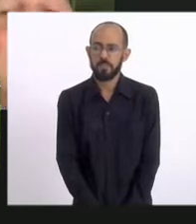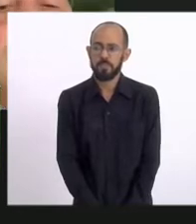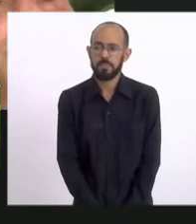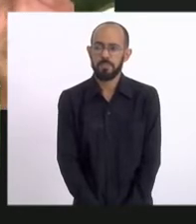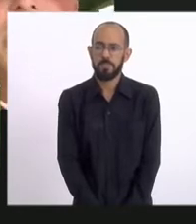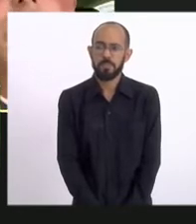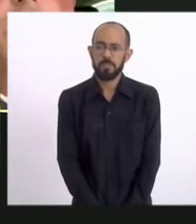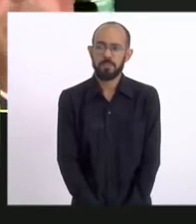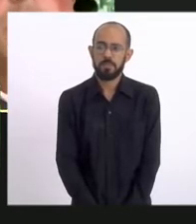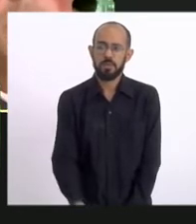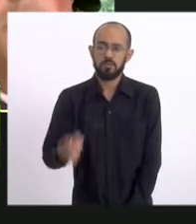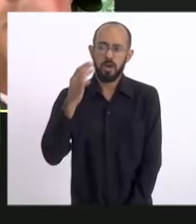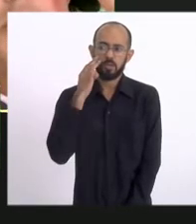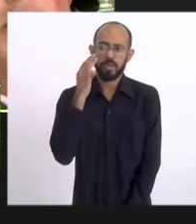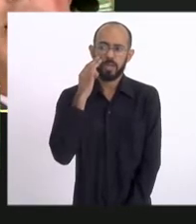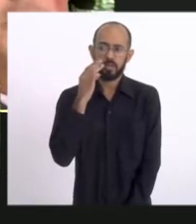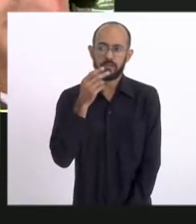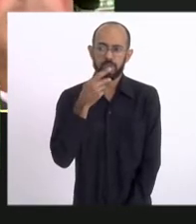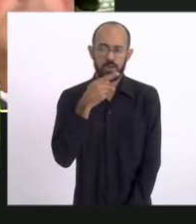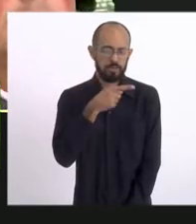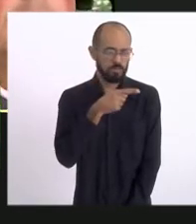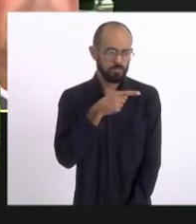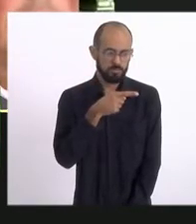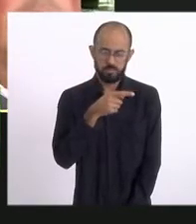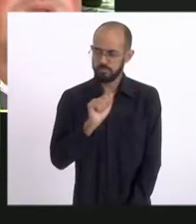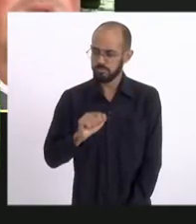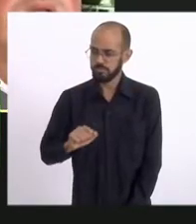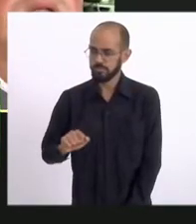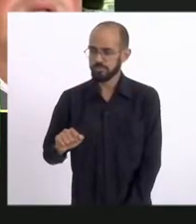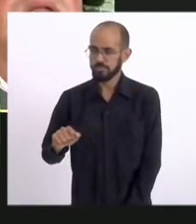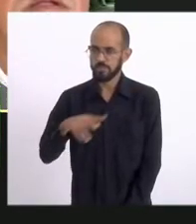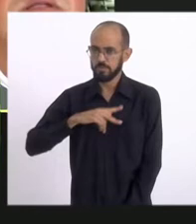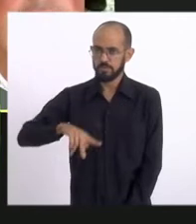Fala aí, Valdec. Presidente.